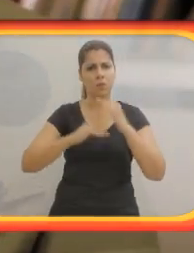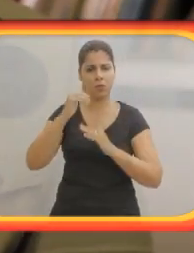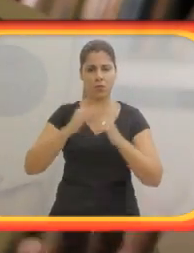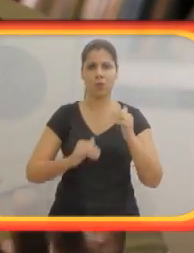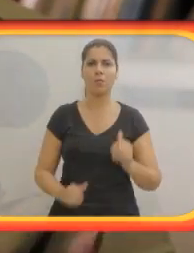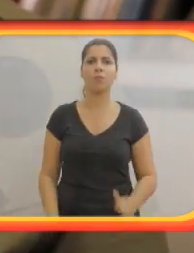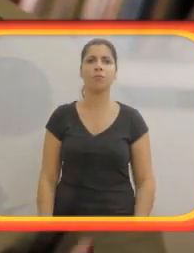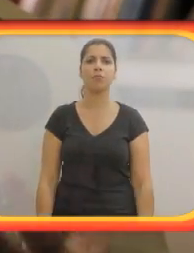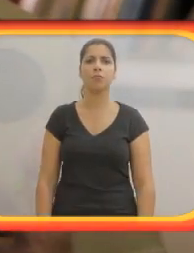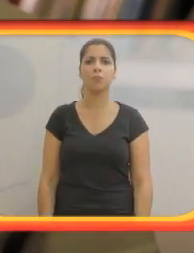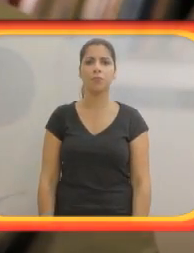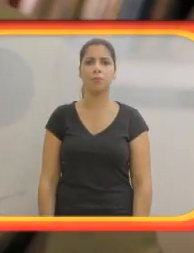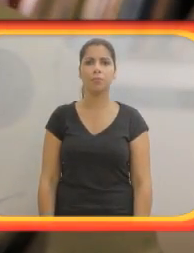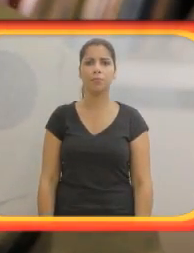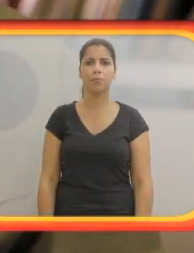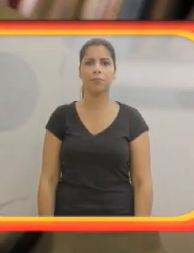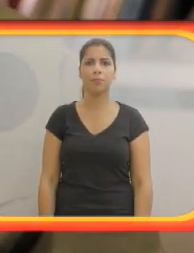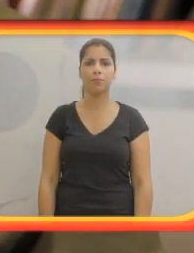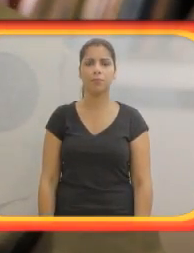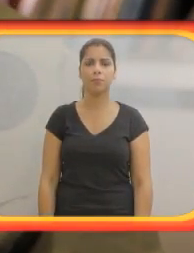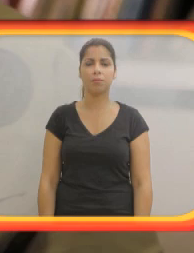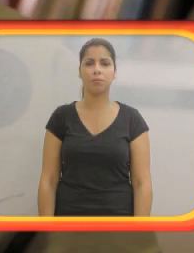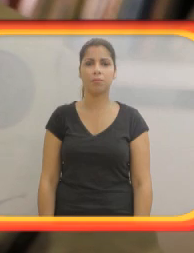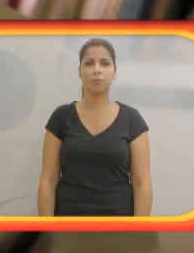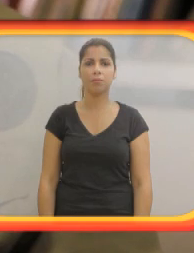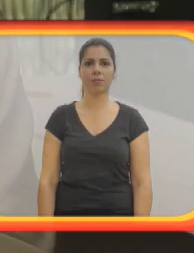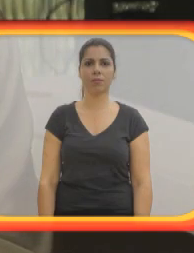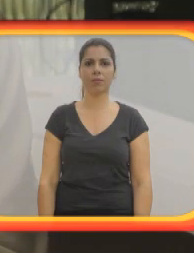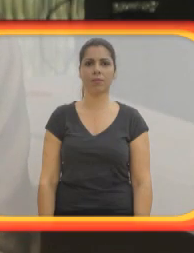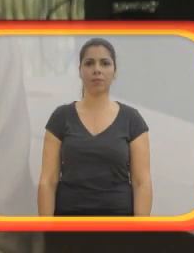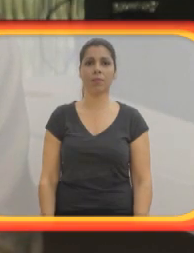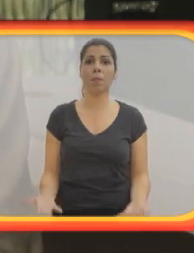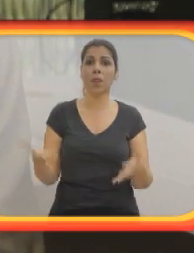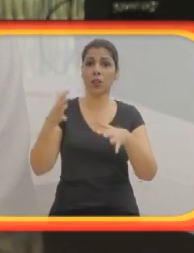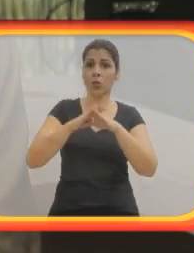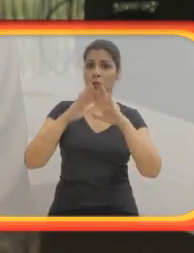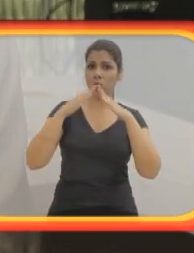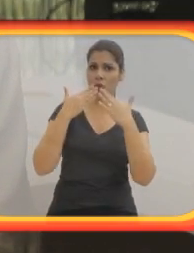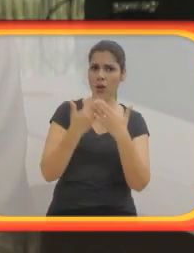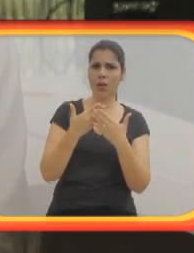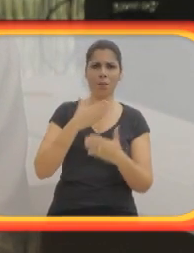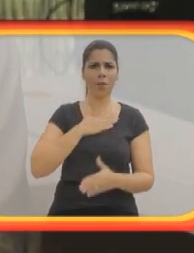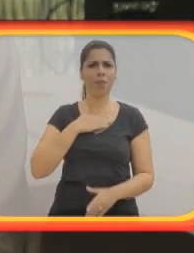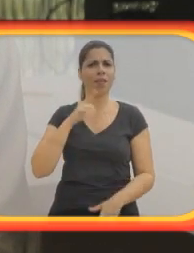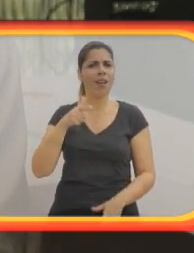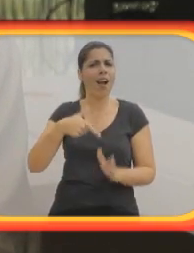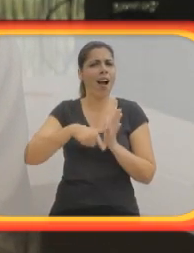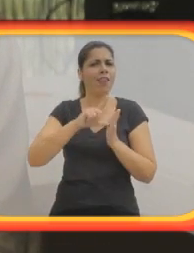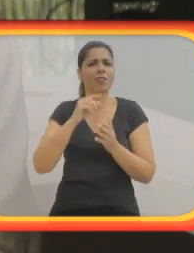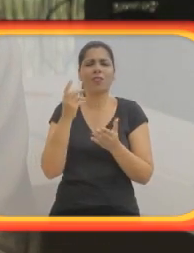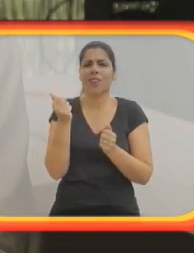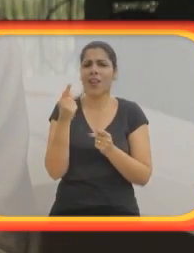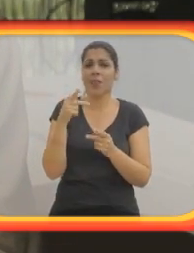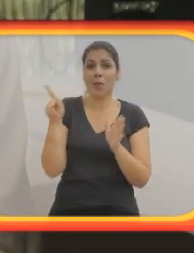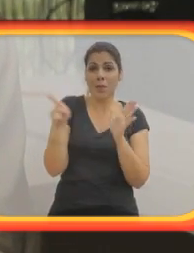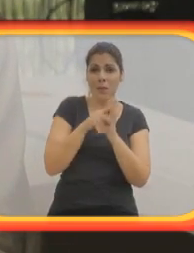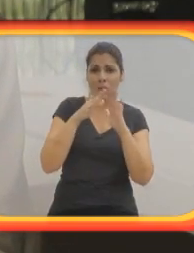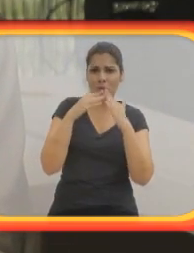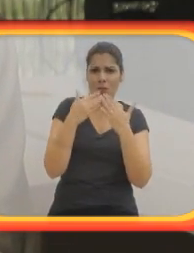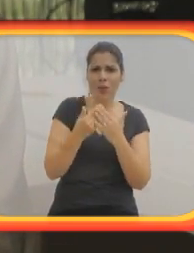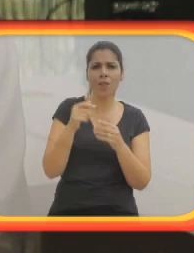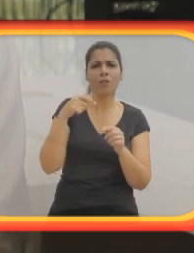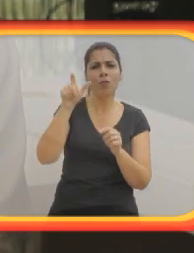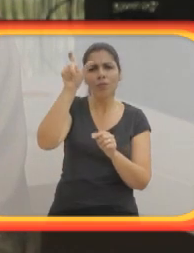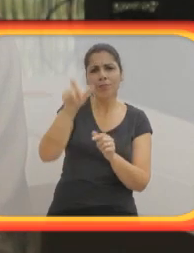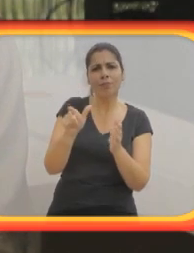tempo inteiro apoiar e capacitar esses profissionais. Inclusão na escola, para mim, é, antes